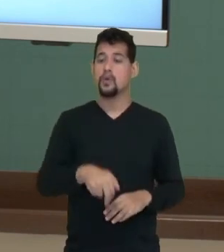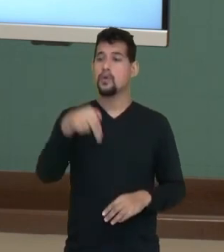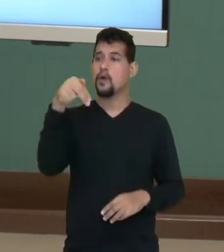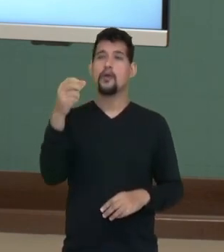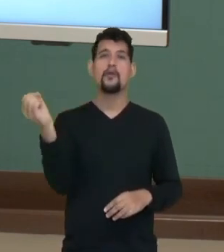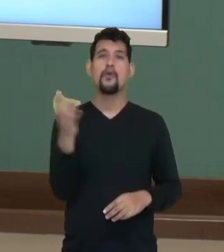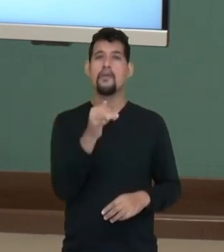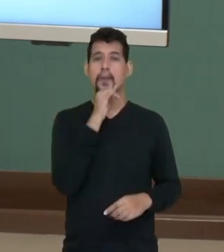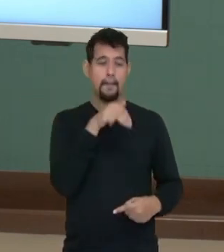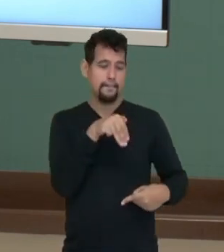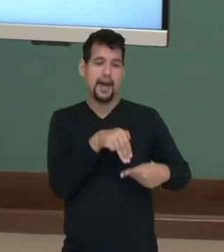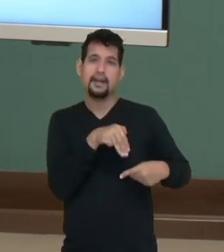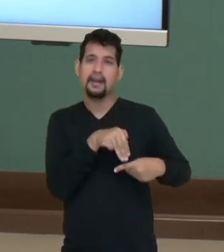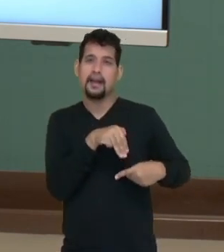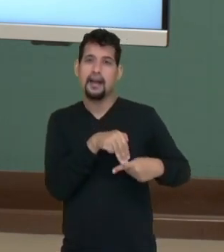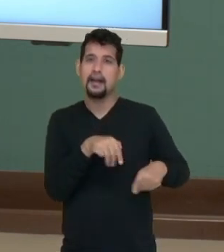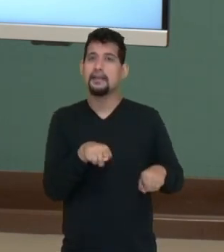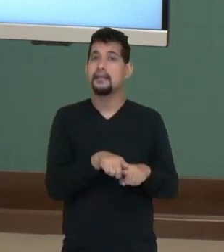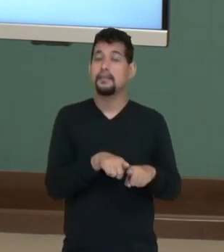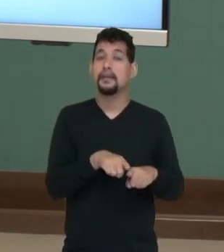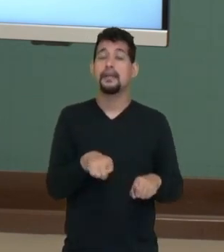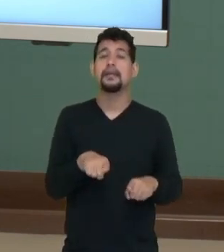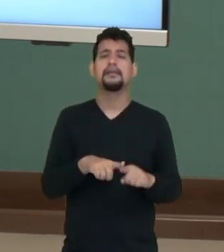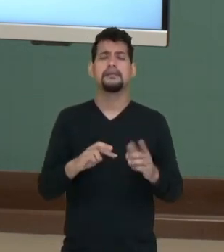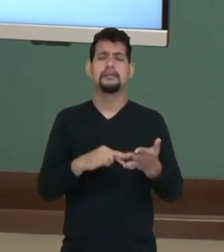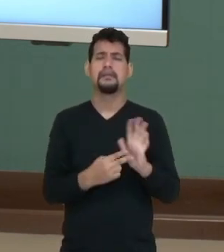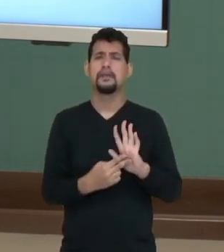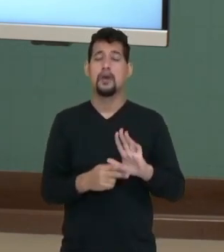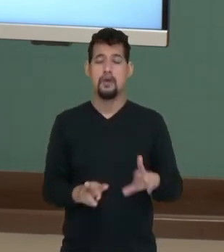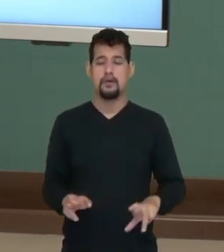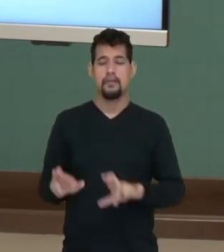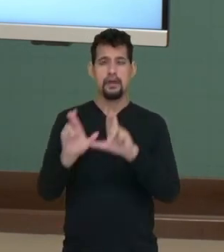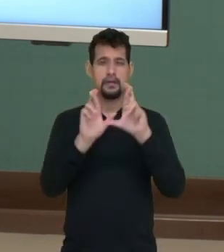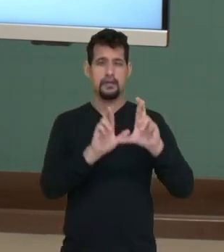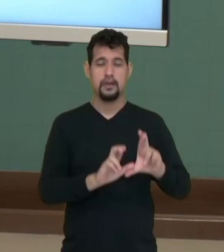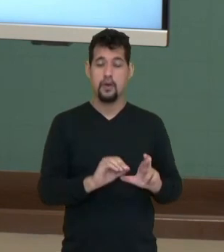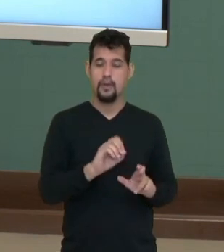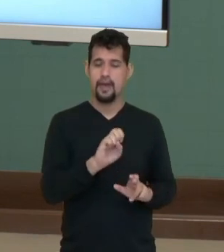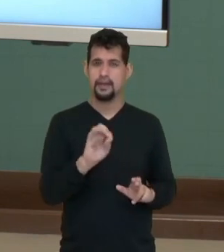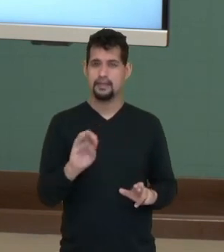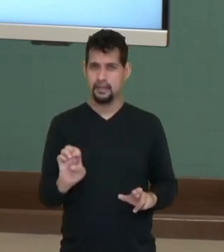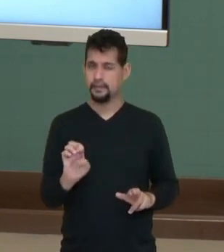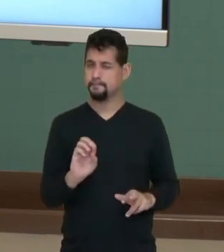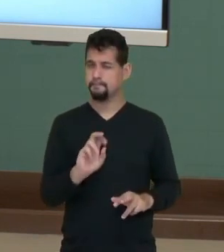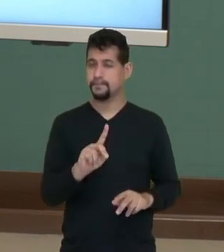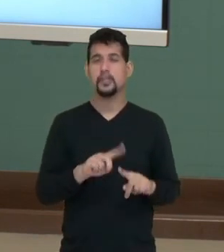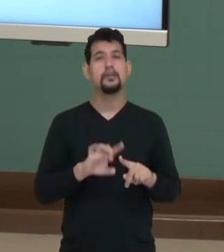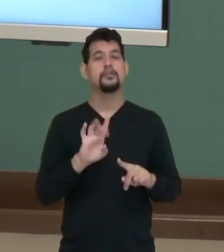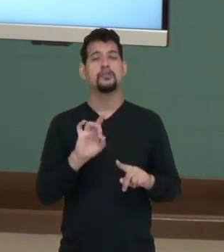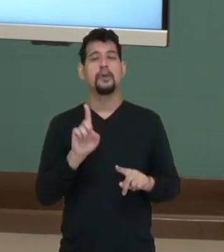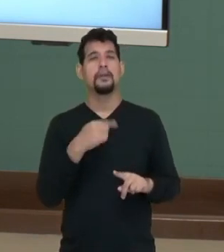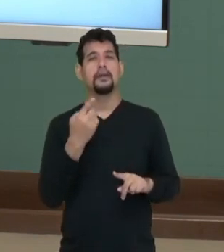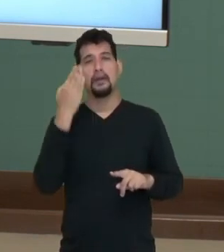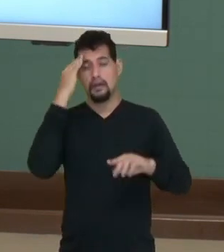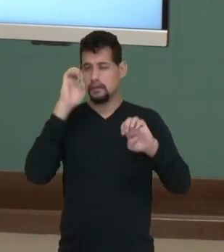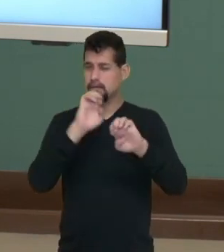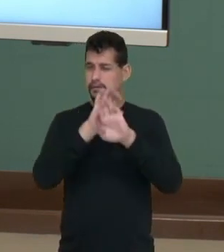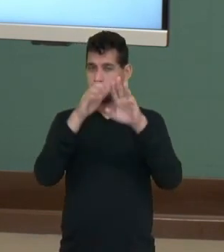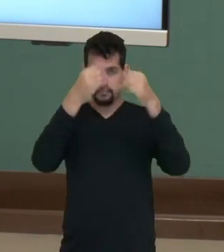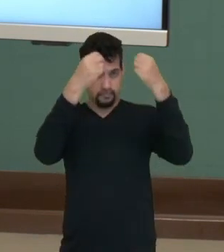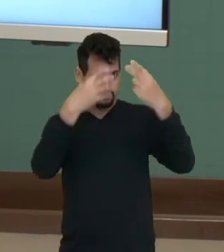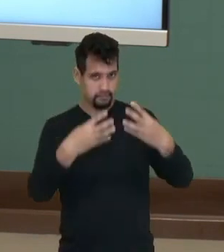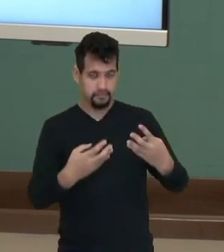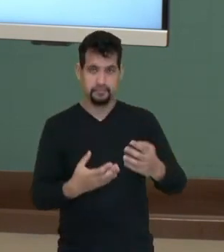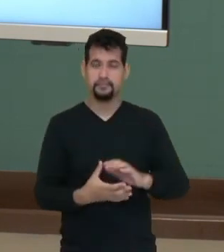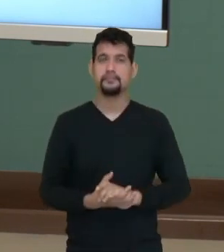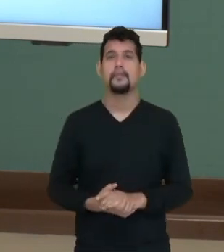novo é a região de Maringá e o norte novíssimo é a região mais a oeste do estado do Paraná, tá bom? Só para a gente colocar os pingos nos is